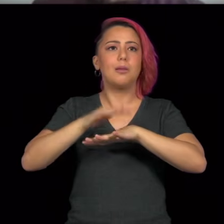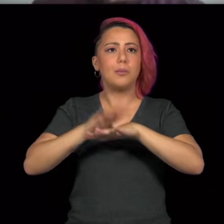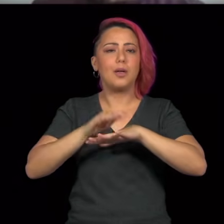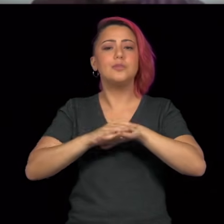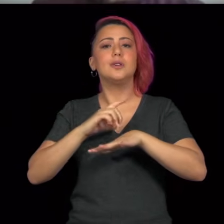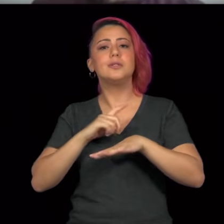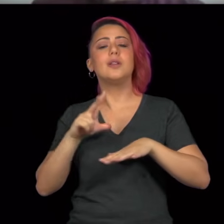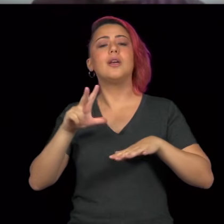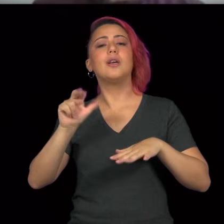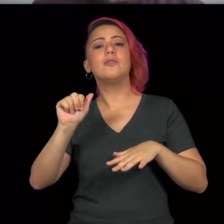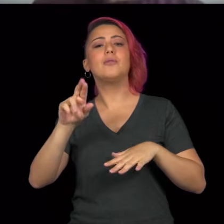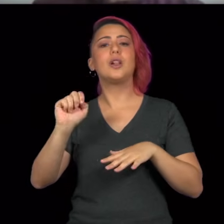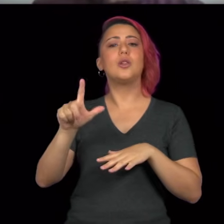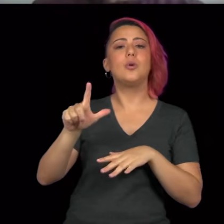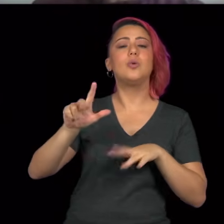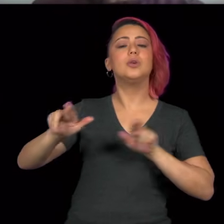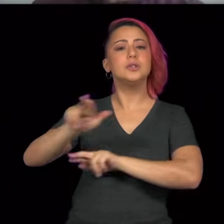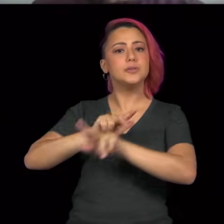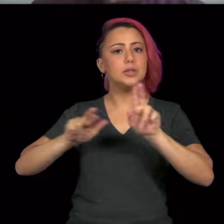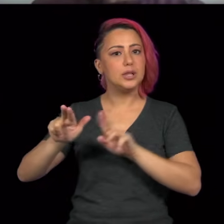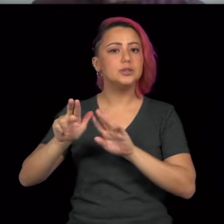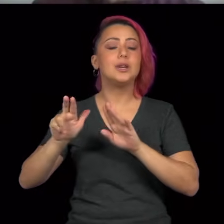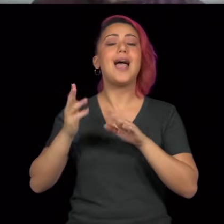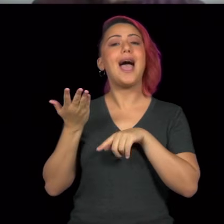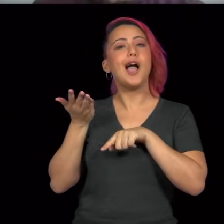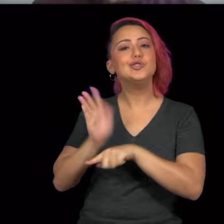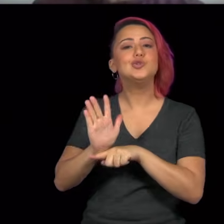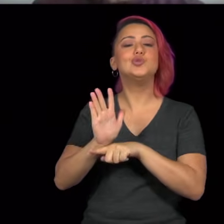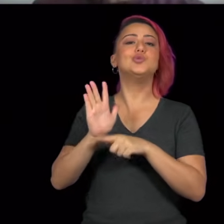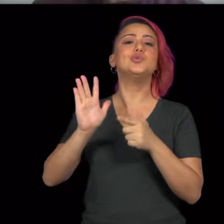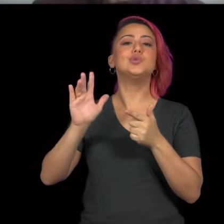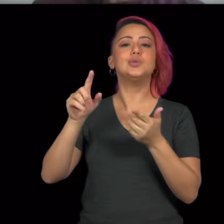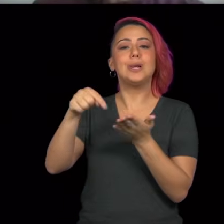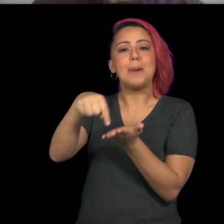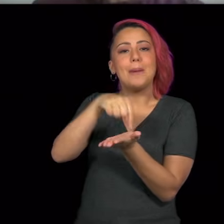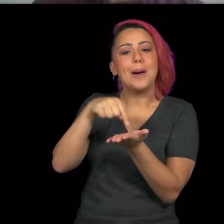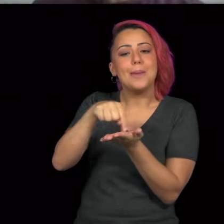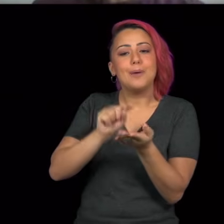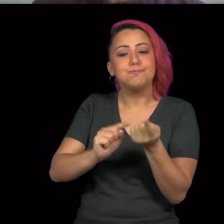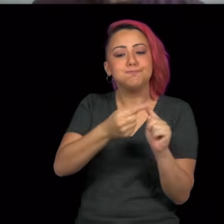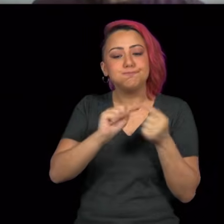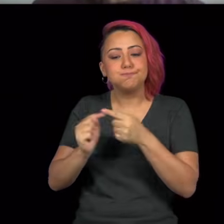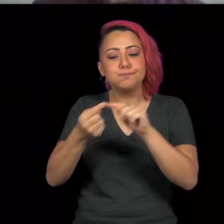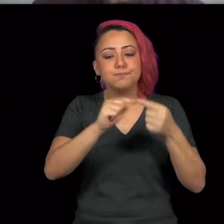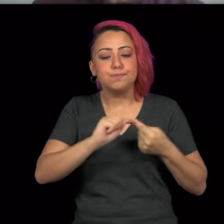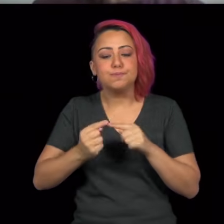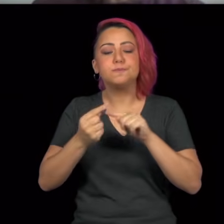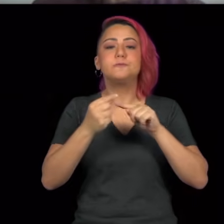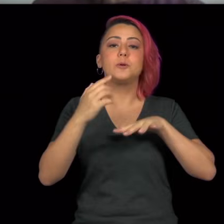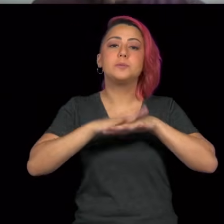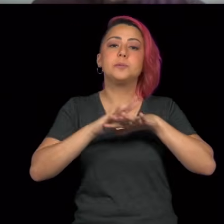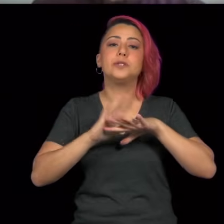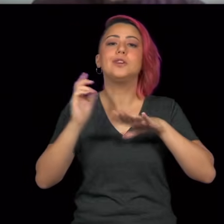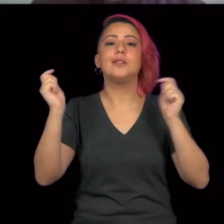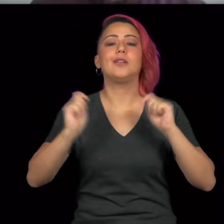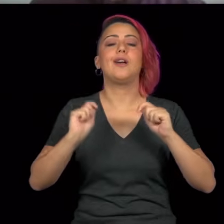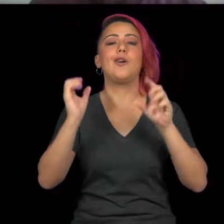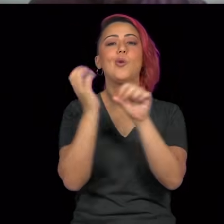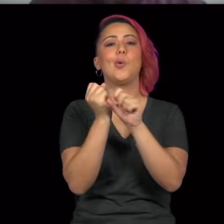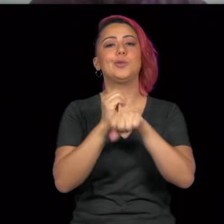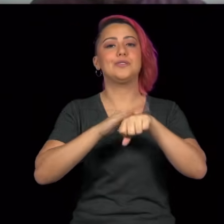ela facilita a manipulação lógica de circuitos, né, através de uma notação matemática bastante consistente.